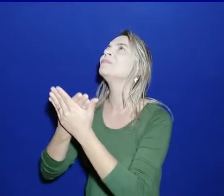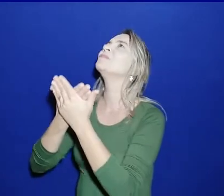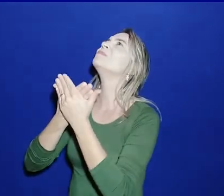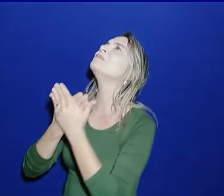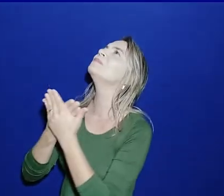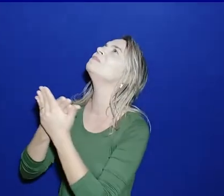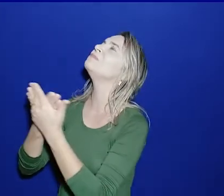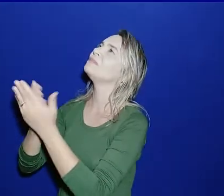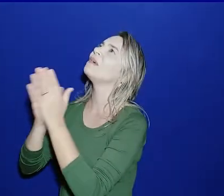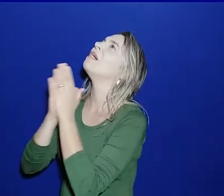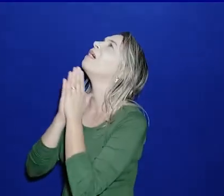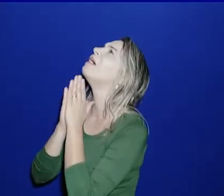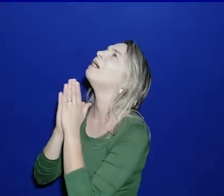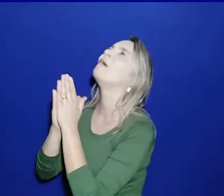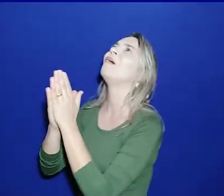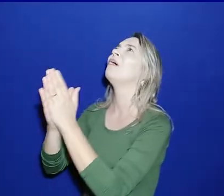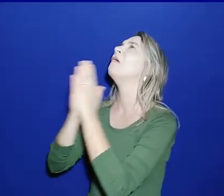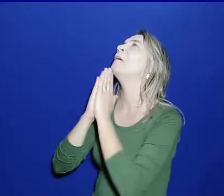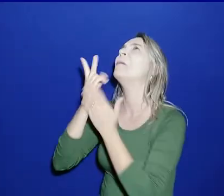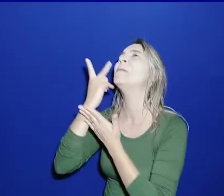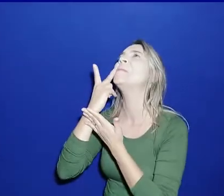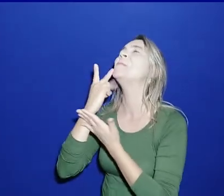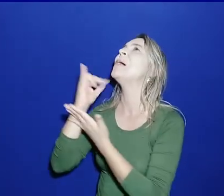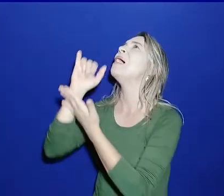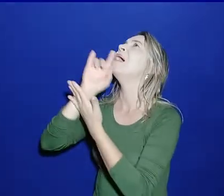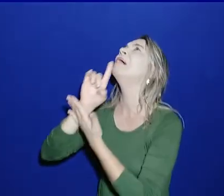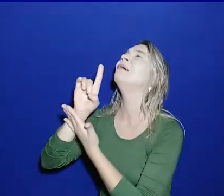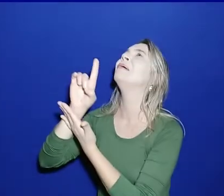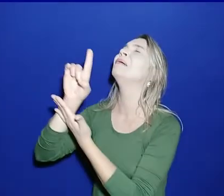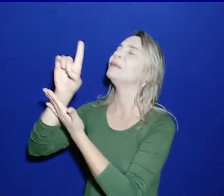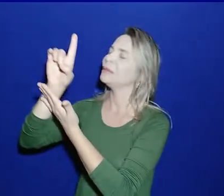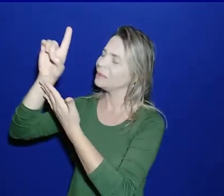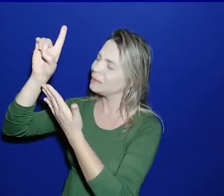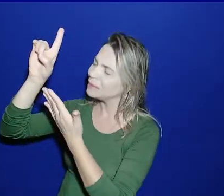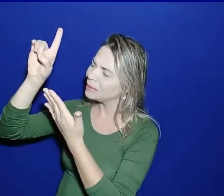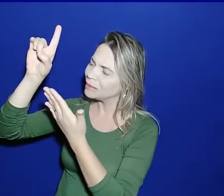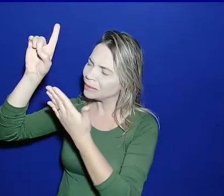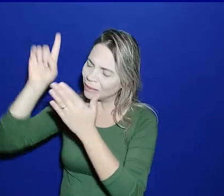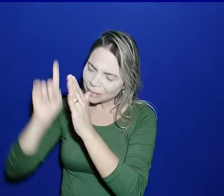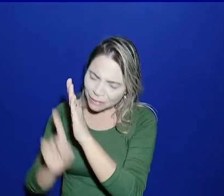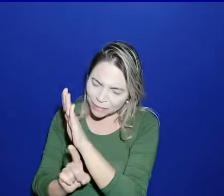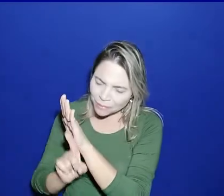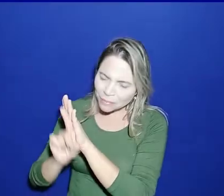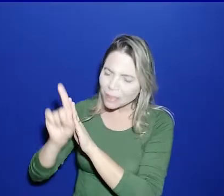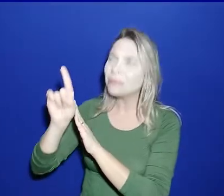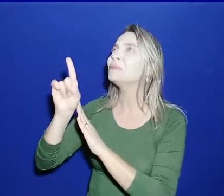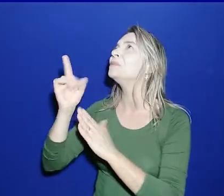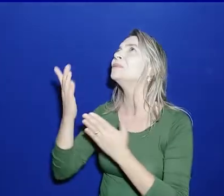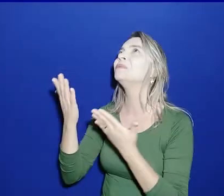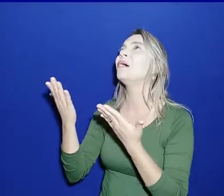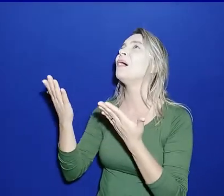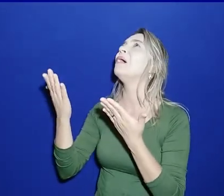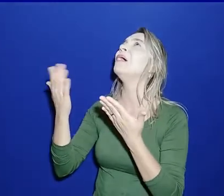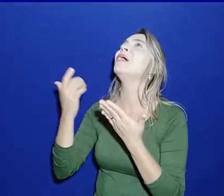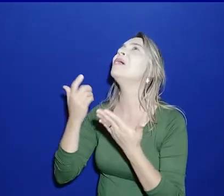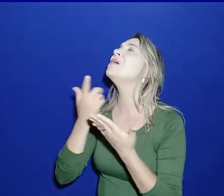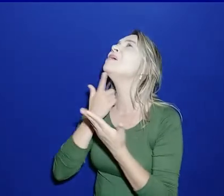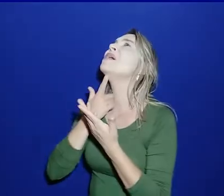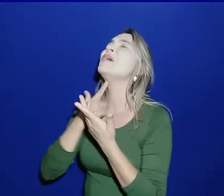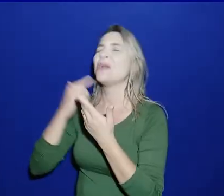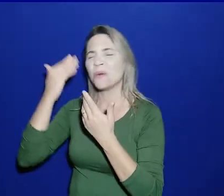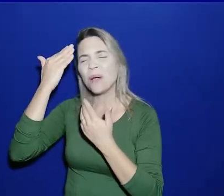assim pergunto, ó Pai, por que, ó Pai, eu enfrento